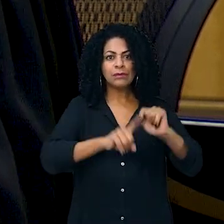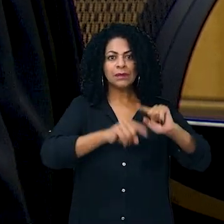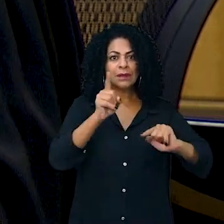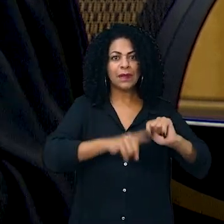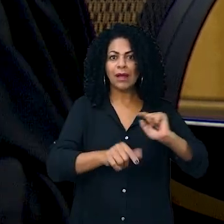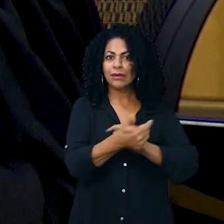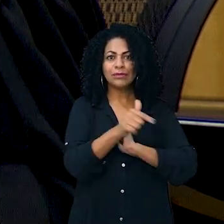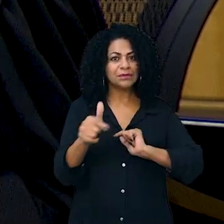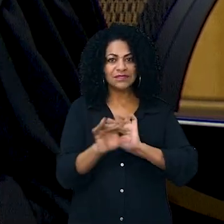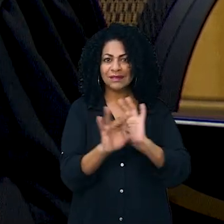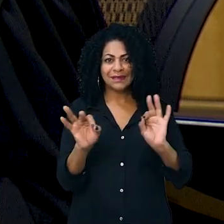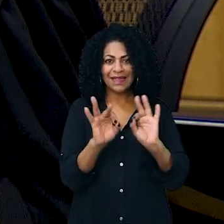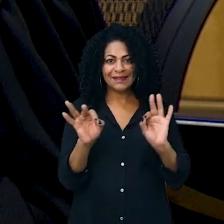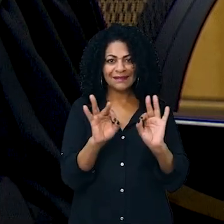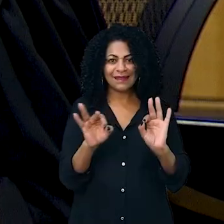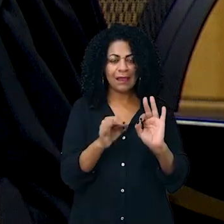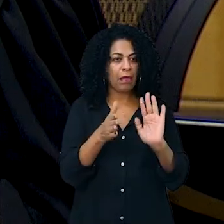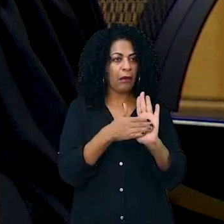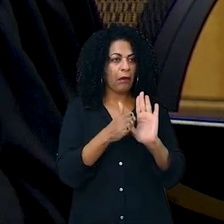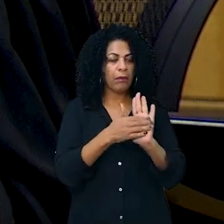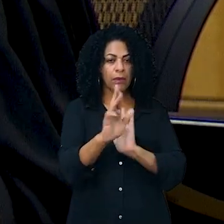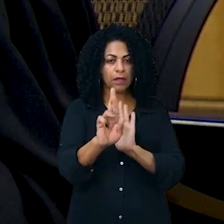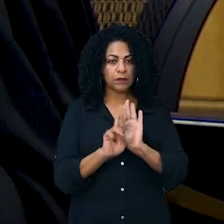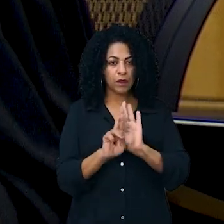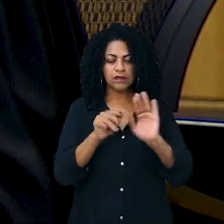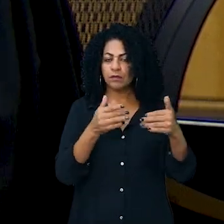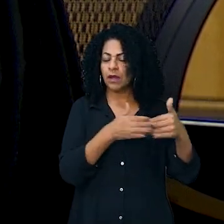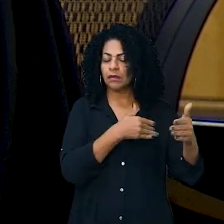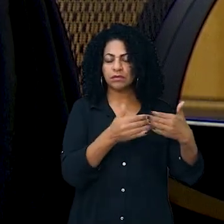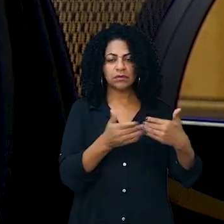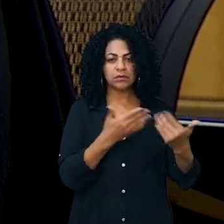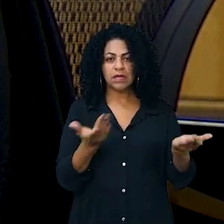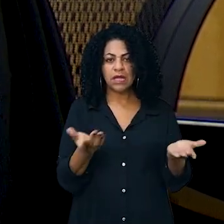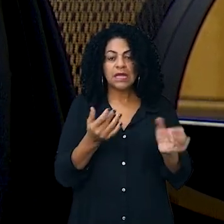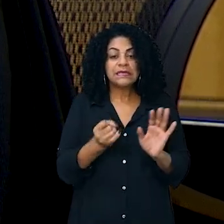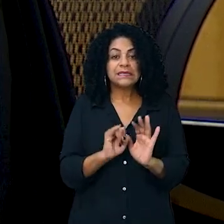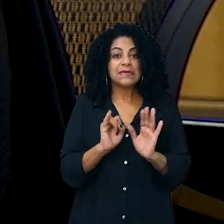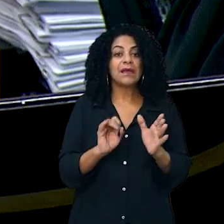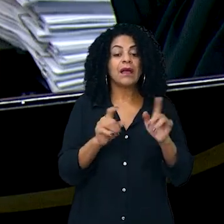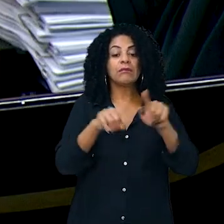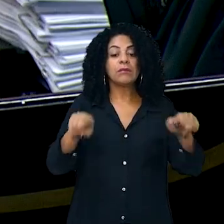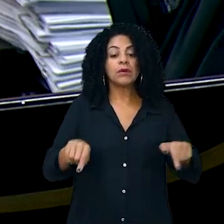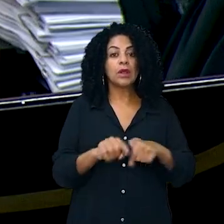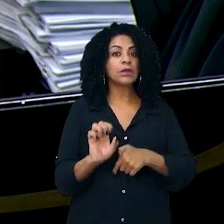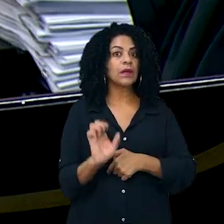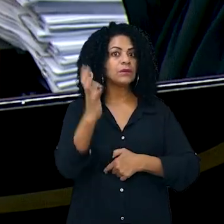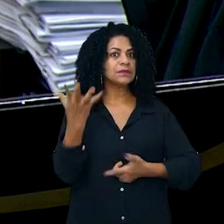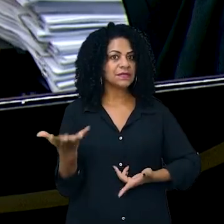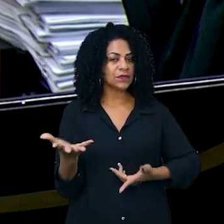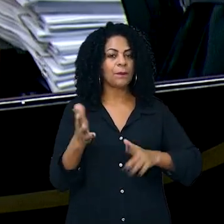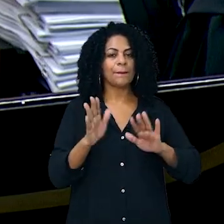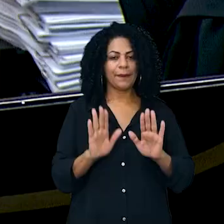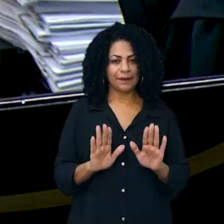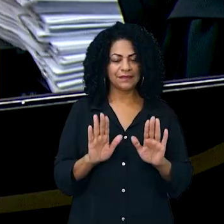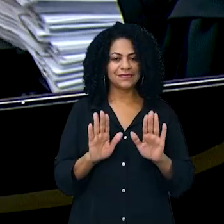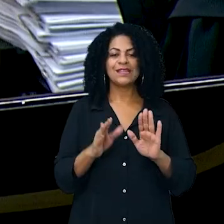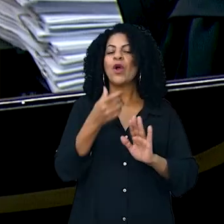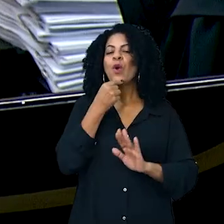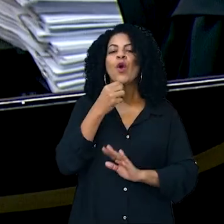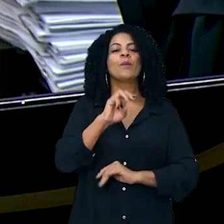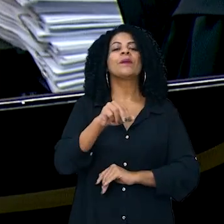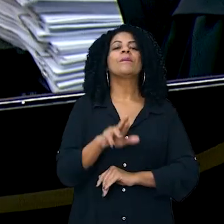e cobrava uma resposta independentemente do que estava acontecendo em sala de aula. O ministro Breno Medeiros